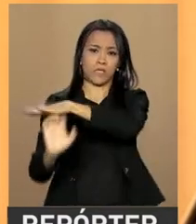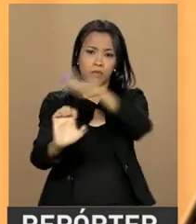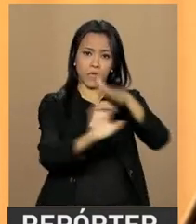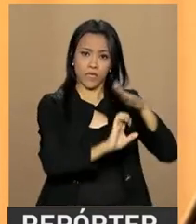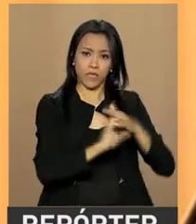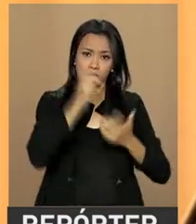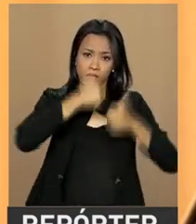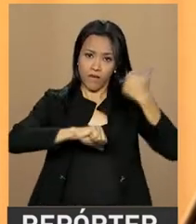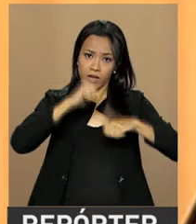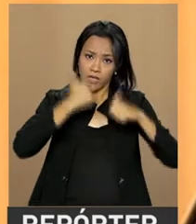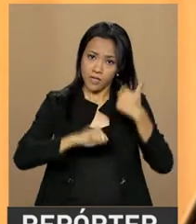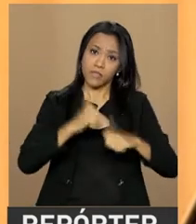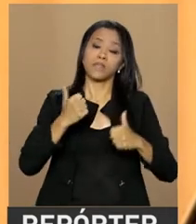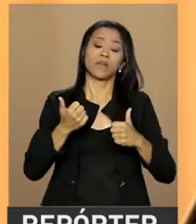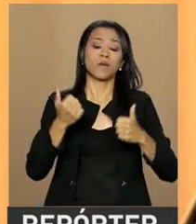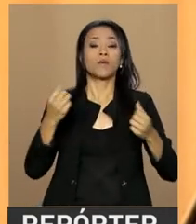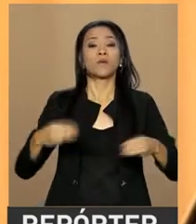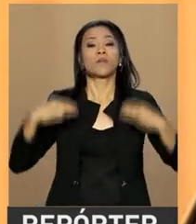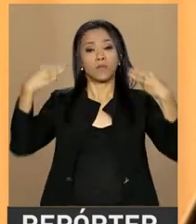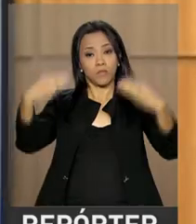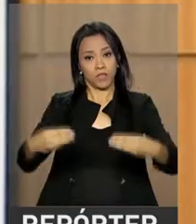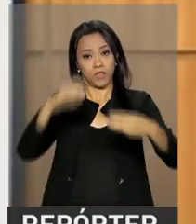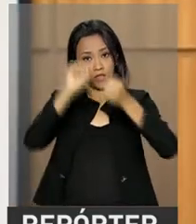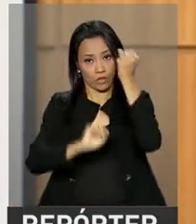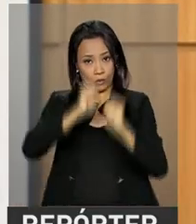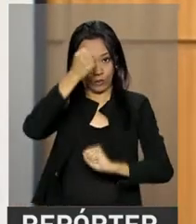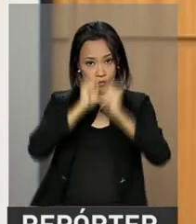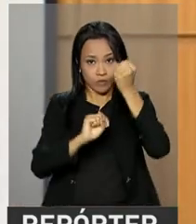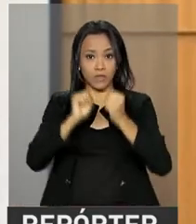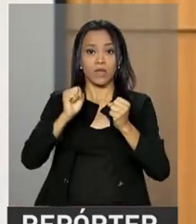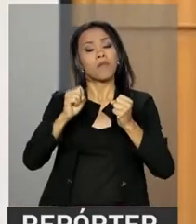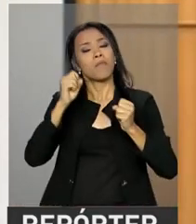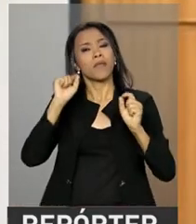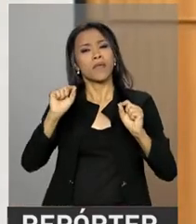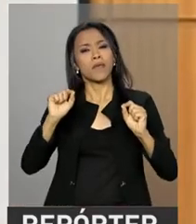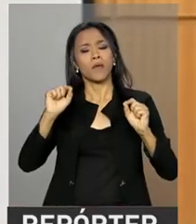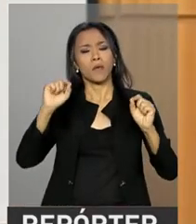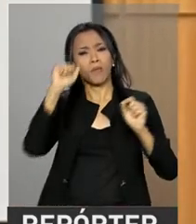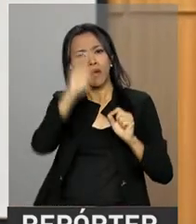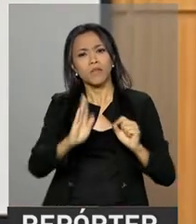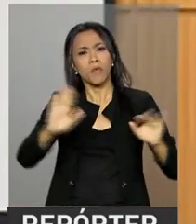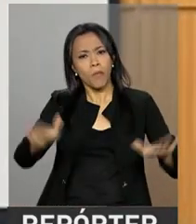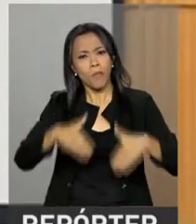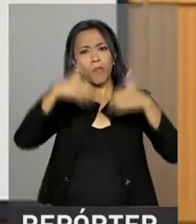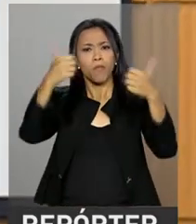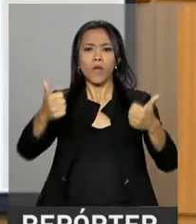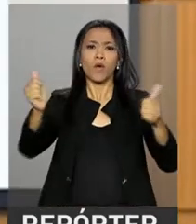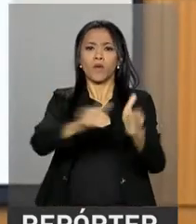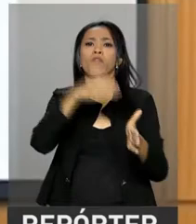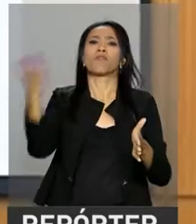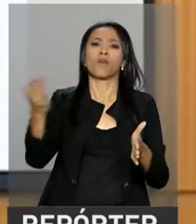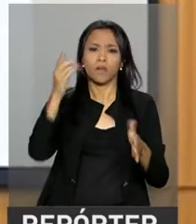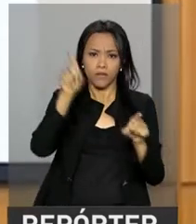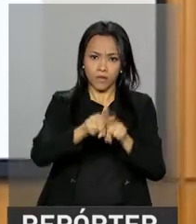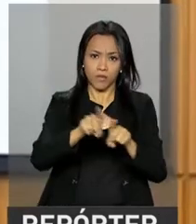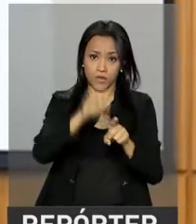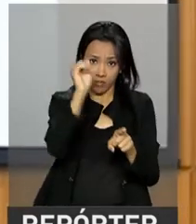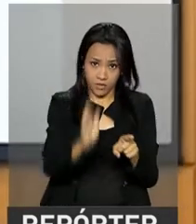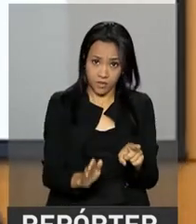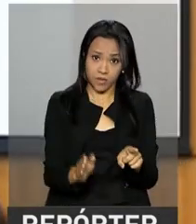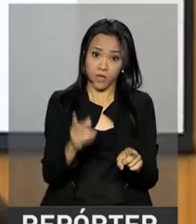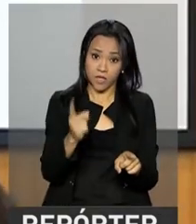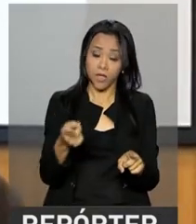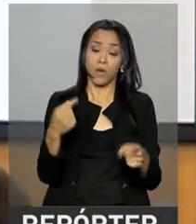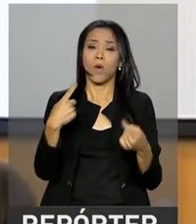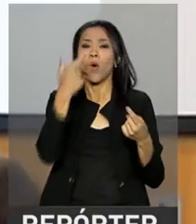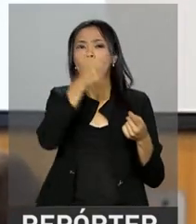do Ministério da Indústria, Comércio Exterior e Serviços para que o Brasil melhore sua participação no comércio internacional. Os programas Brasil